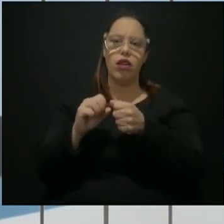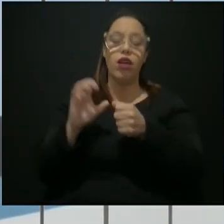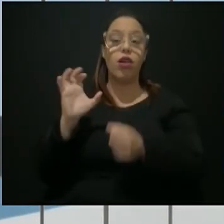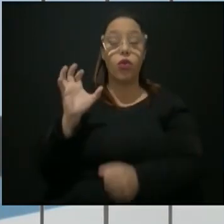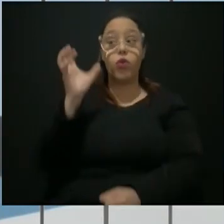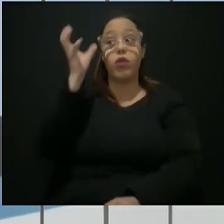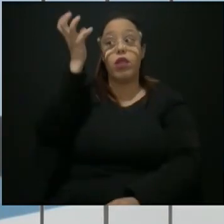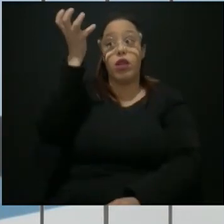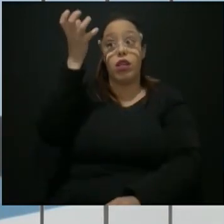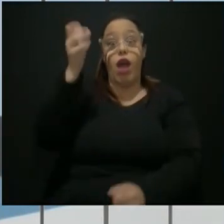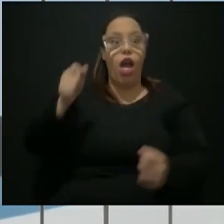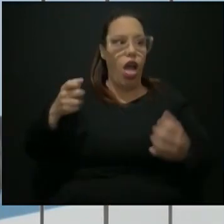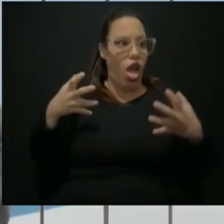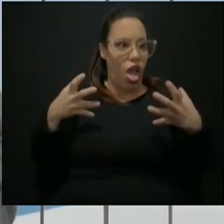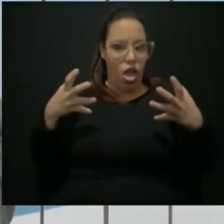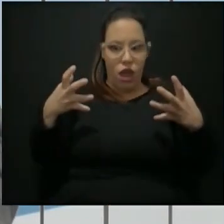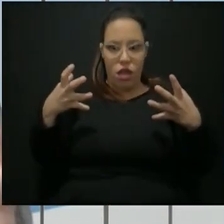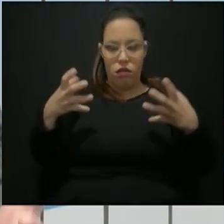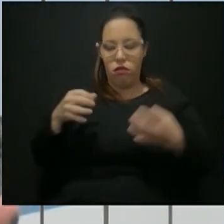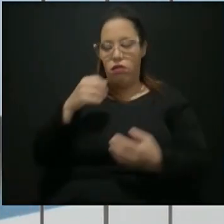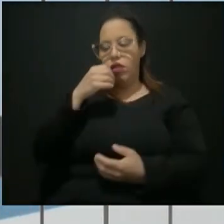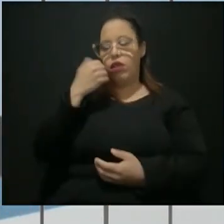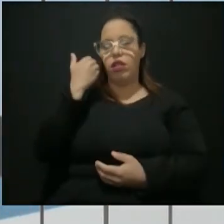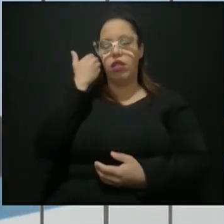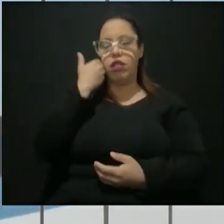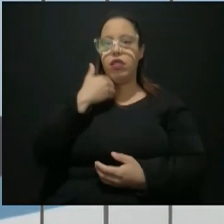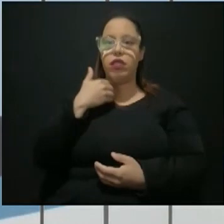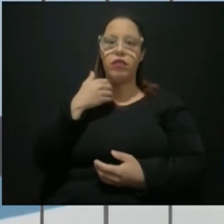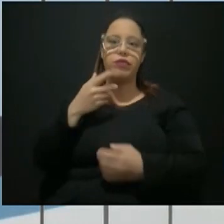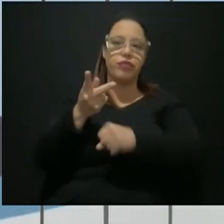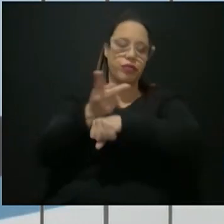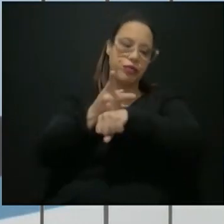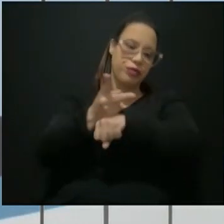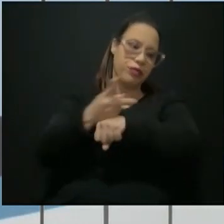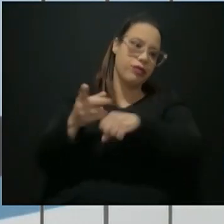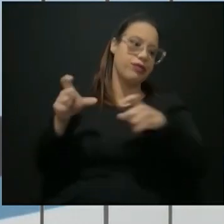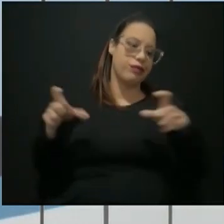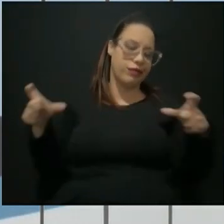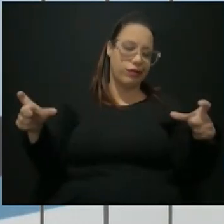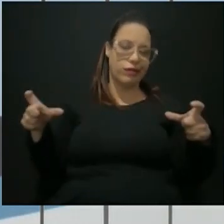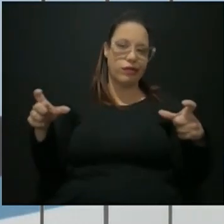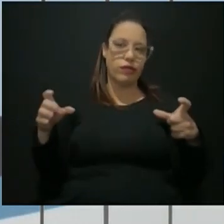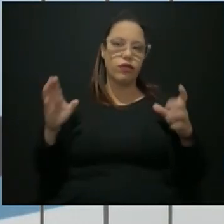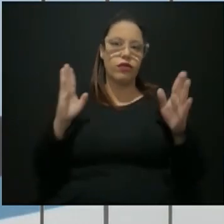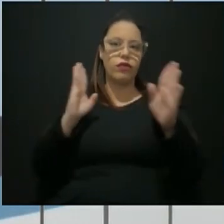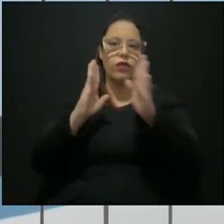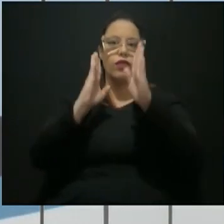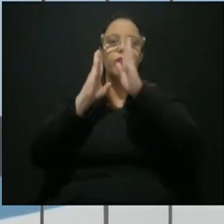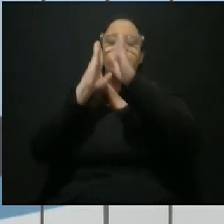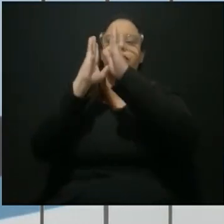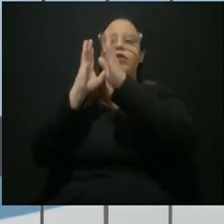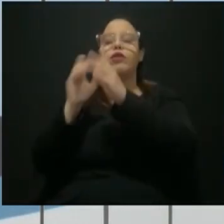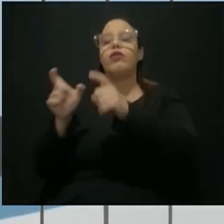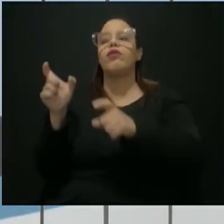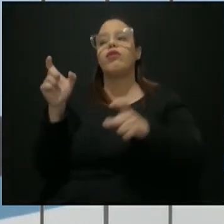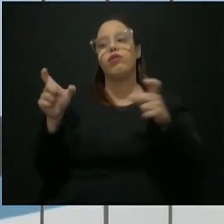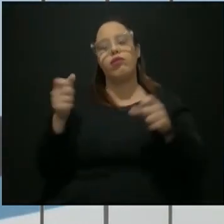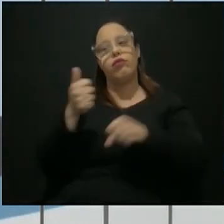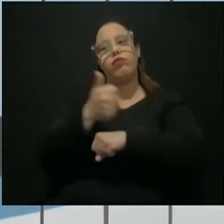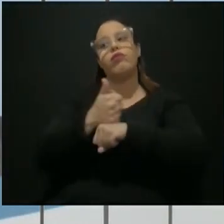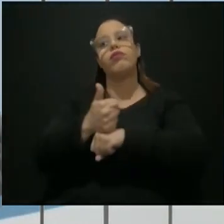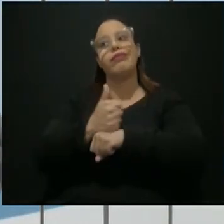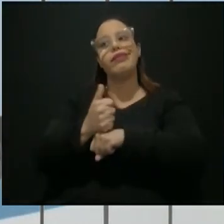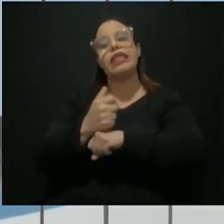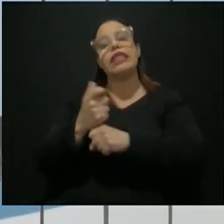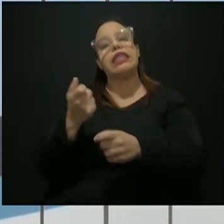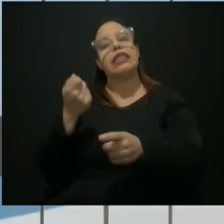em procedimentos estéticos e a busca dos extremos também, querendo se comparar a atletas de alto rendimento, é algo que pode cobrar um preço muito caro. A gente